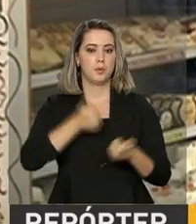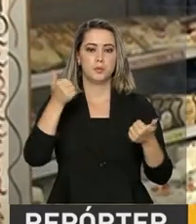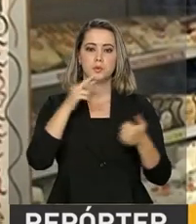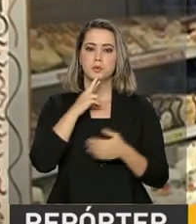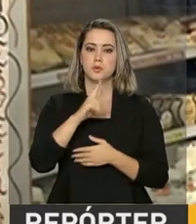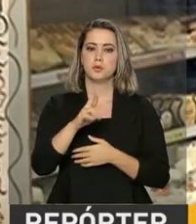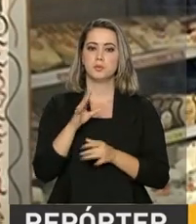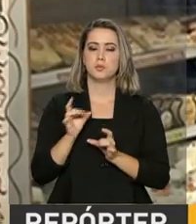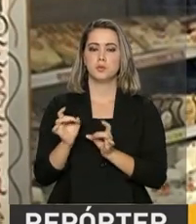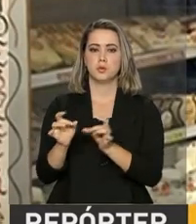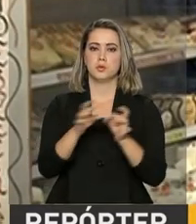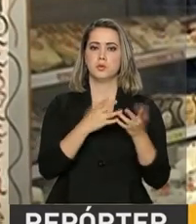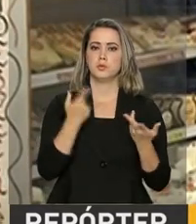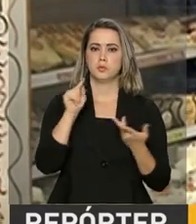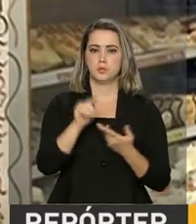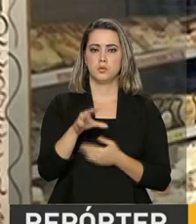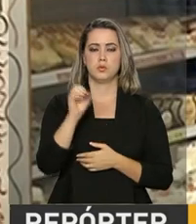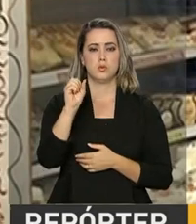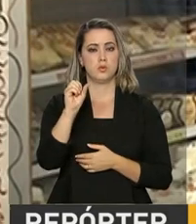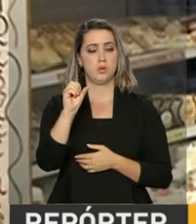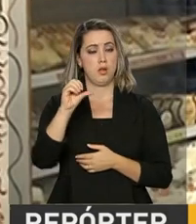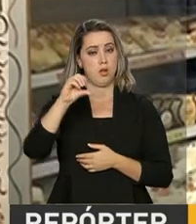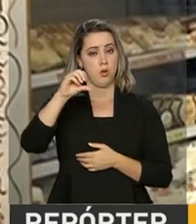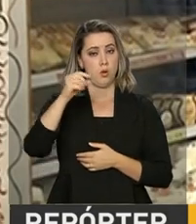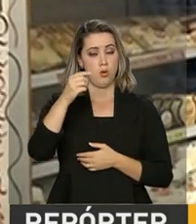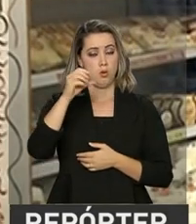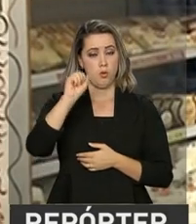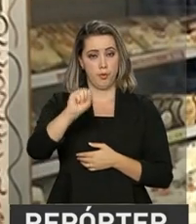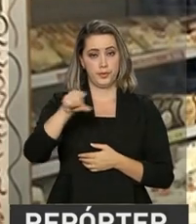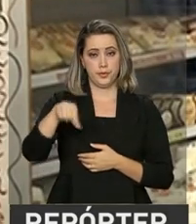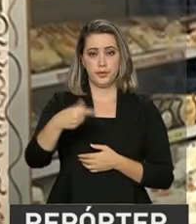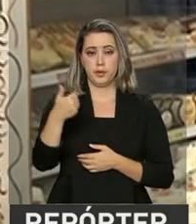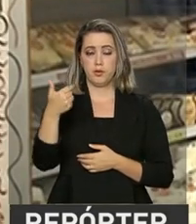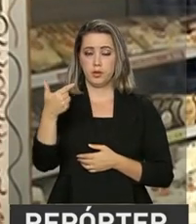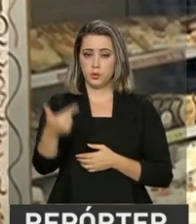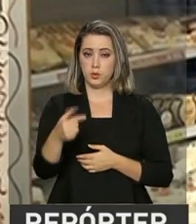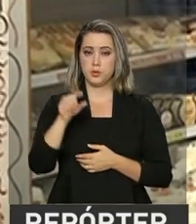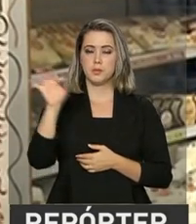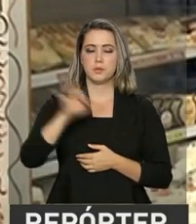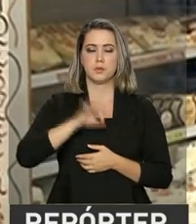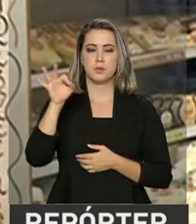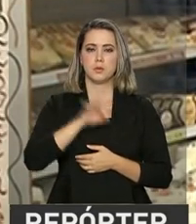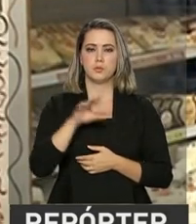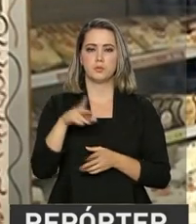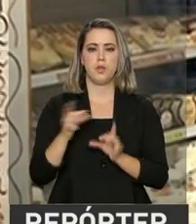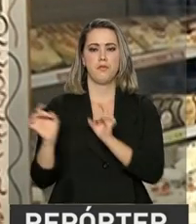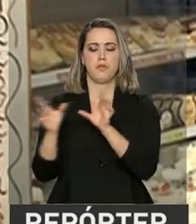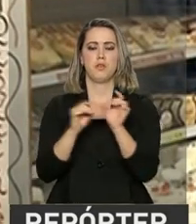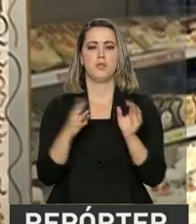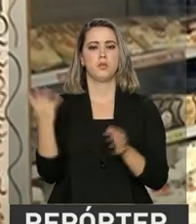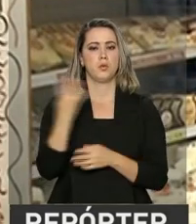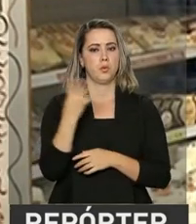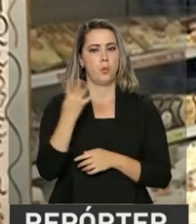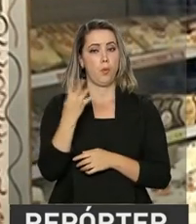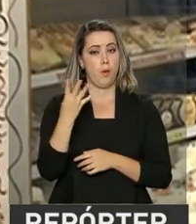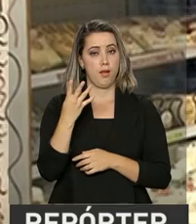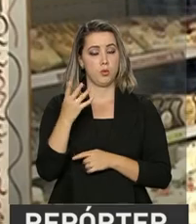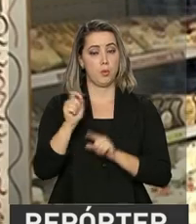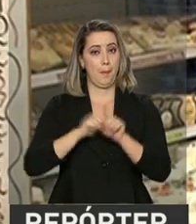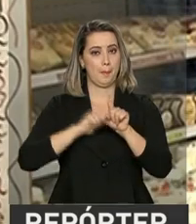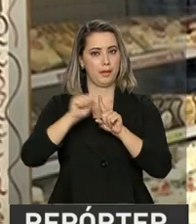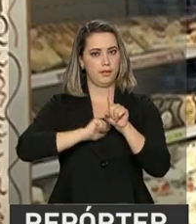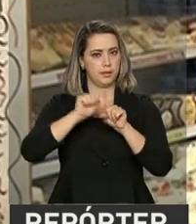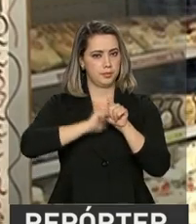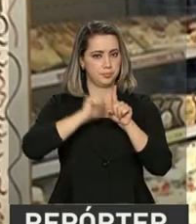do varejo em abril com alta de 8,2 por. em todo o Brasil o aumento das vendas no quarto mês do ano de acordo com os